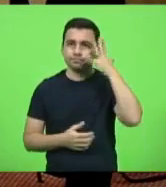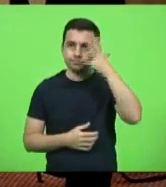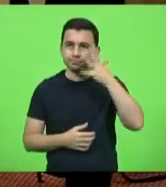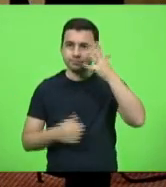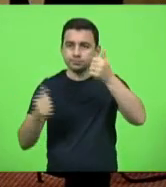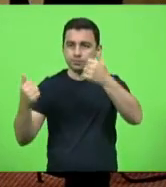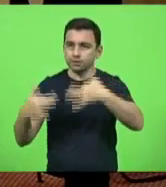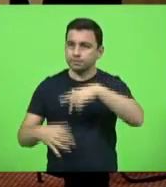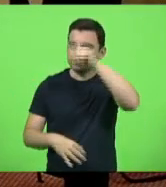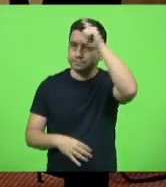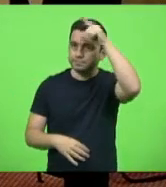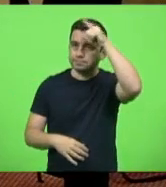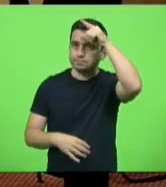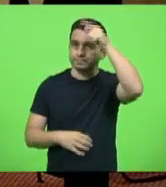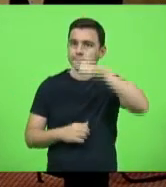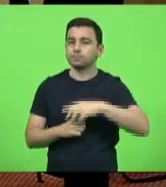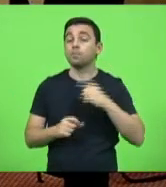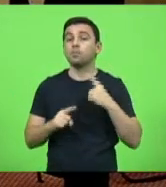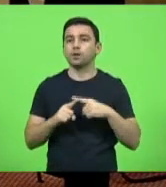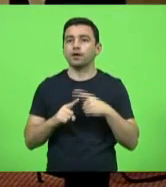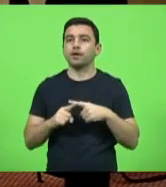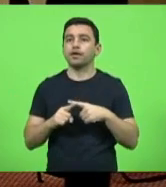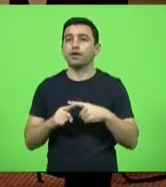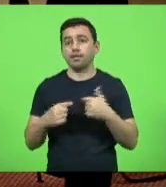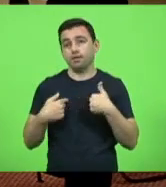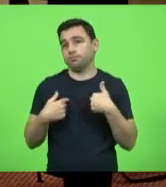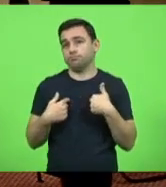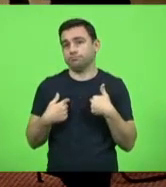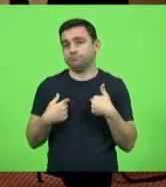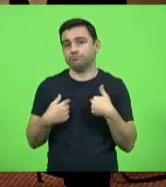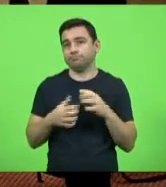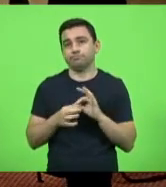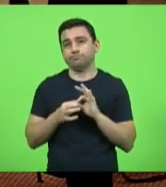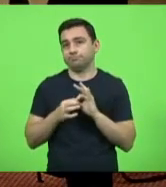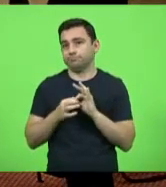Sargento Lima, até porque eu sou favorável ao homeschooling.